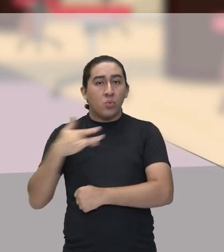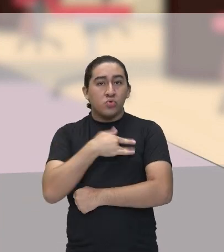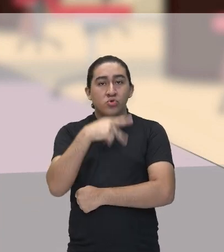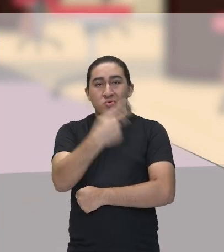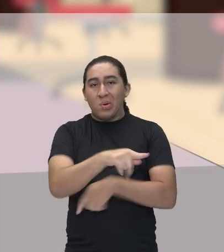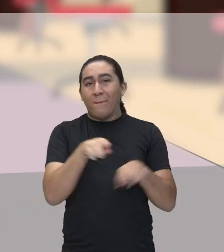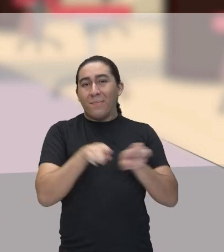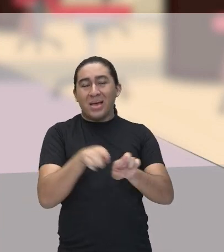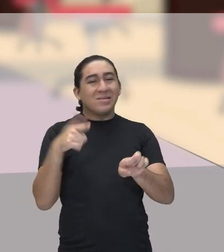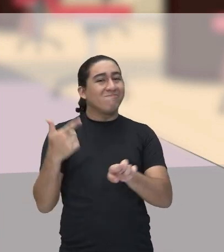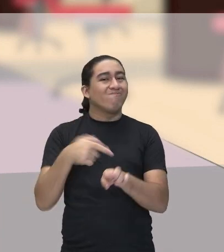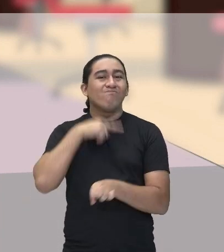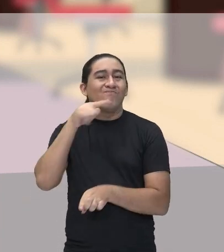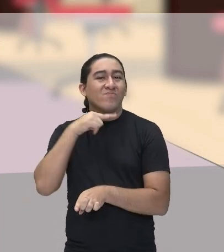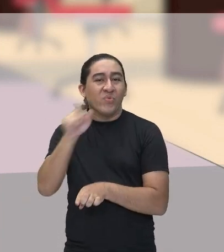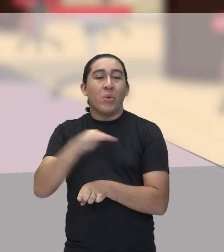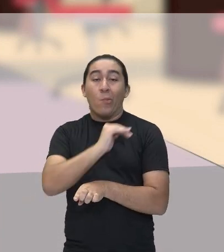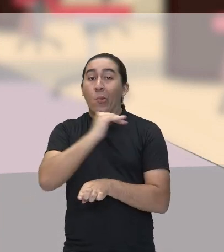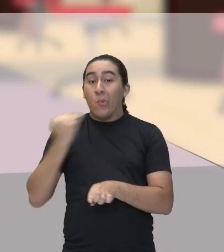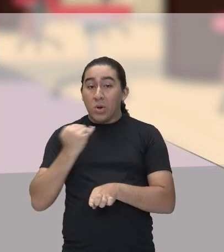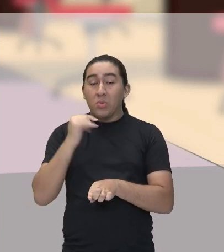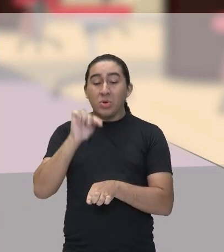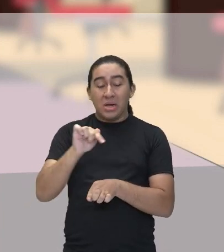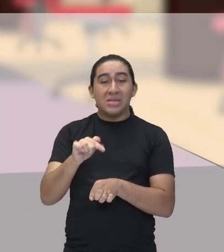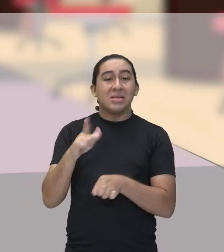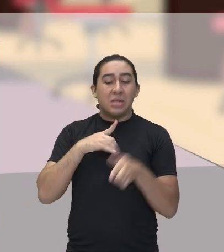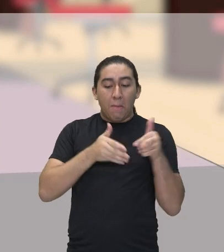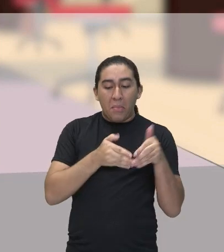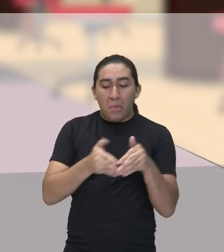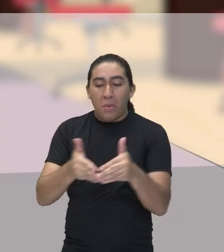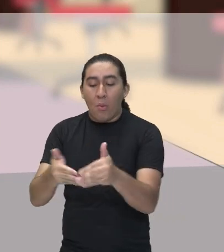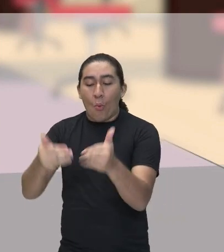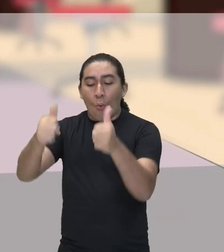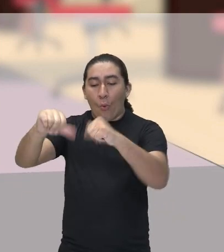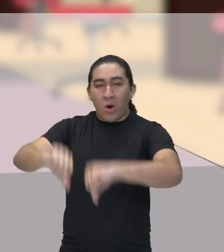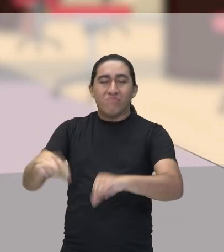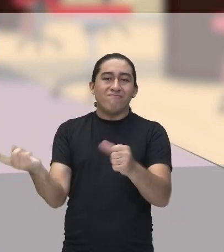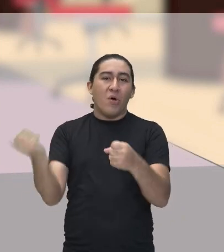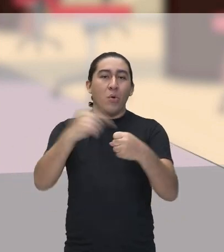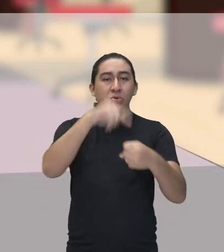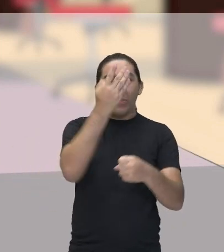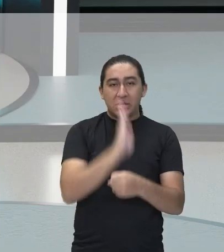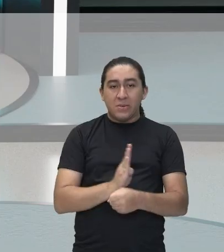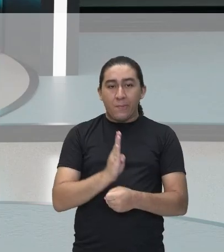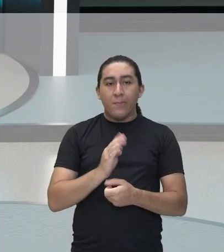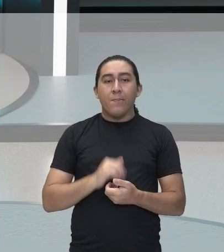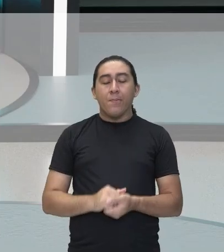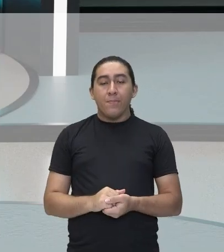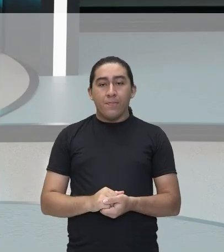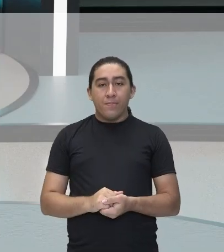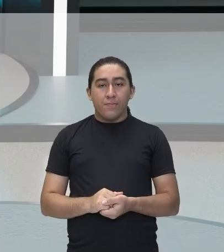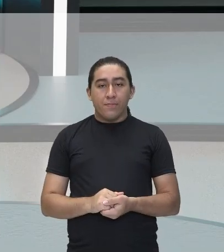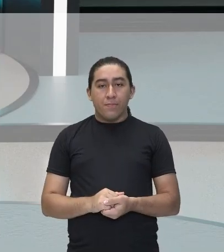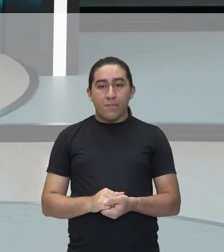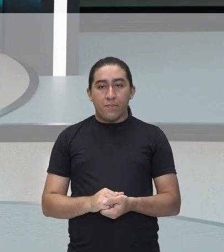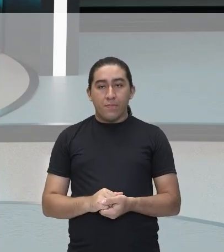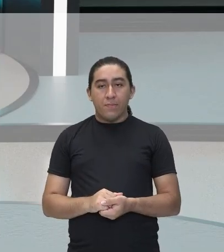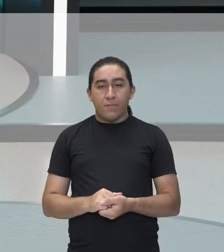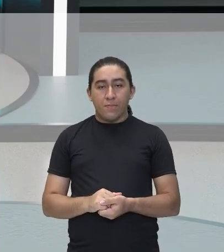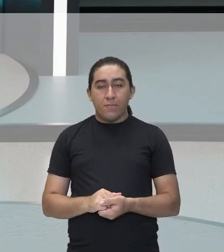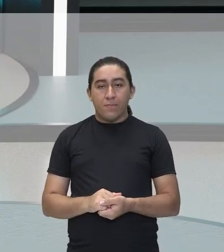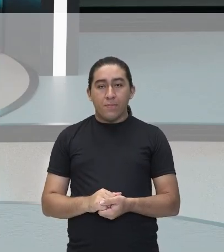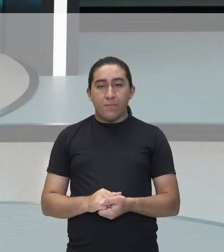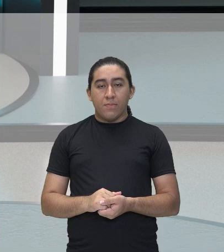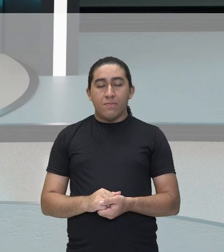não obteve sucesso e morreu durante um naufrágio na sua volta ao Brasil. Então, isso é um pouco, né,